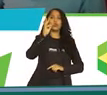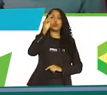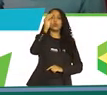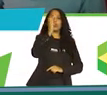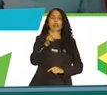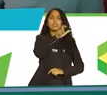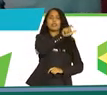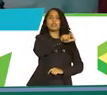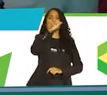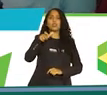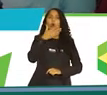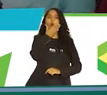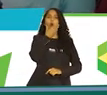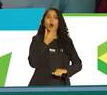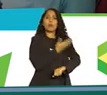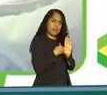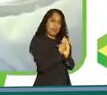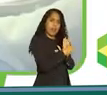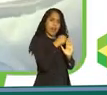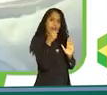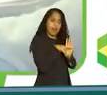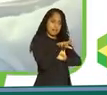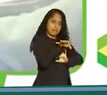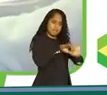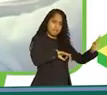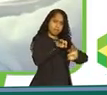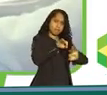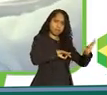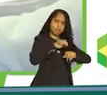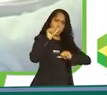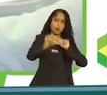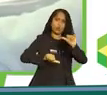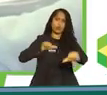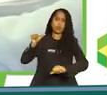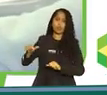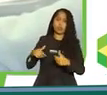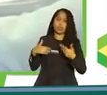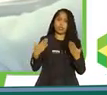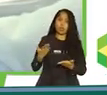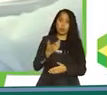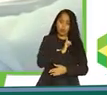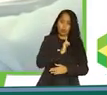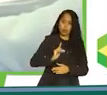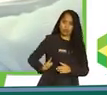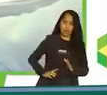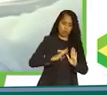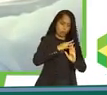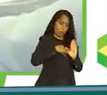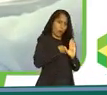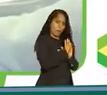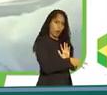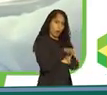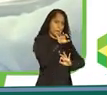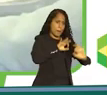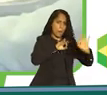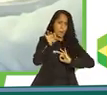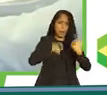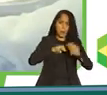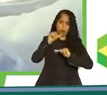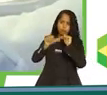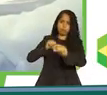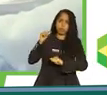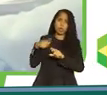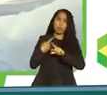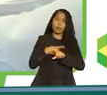Brasil. Assim a gente não vai construir. Então, o governo não tem uma agenda do ponto de vista de gestão, porque o presidente não tem visão